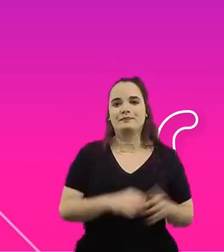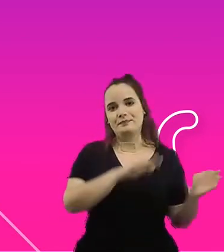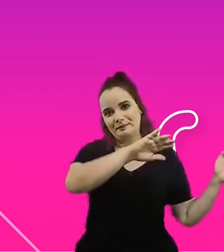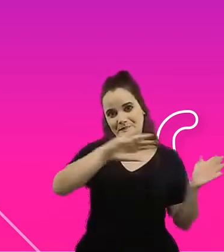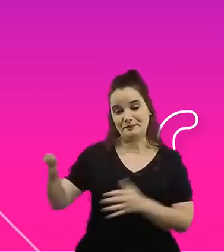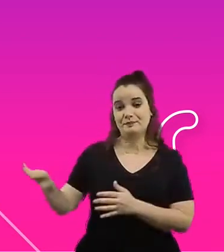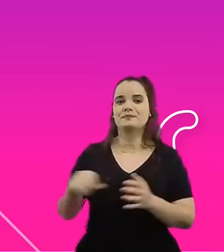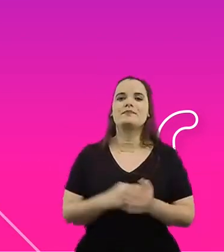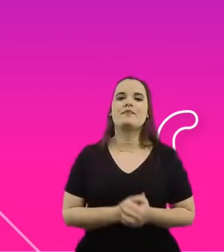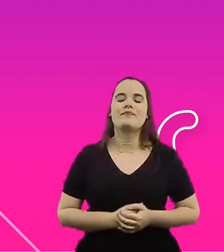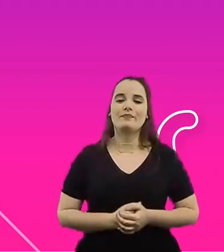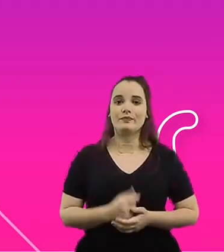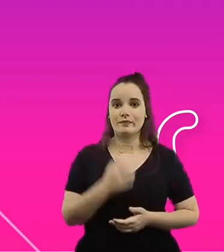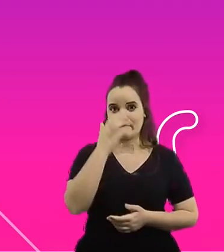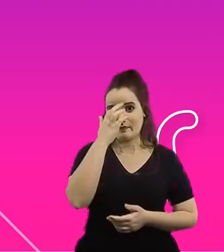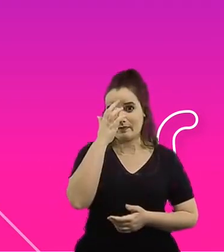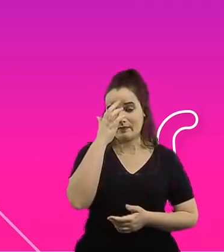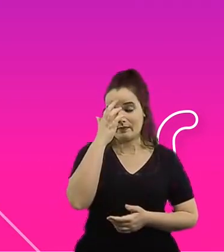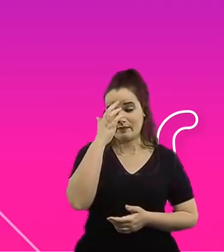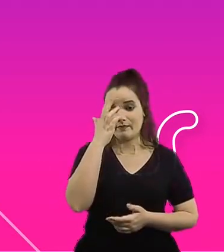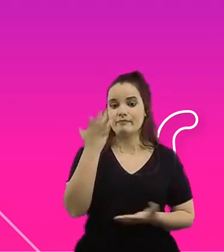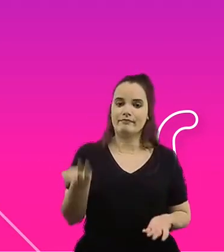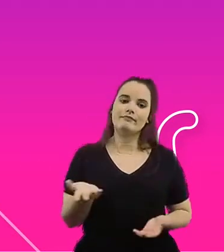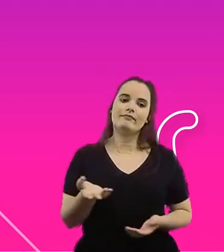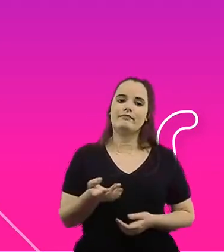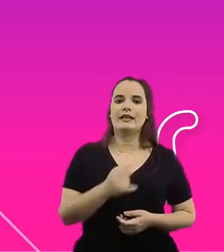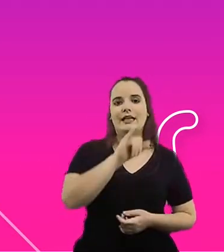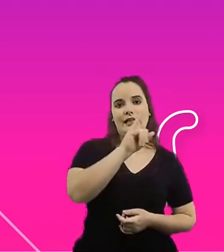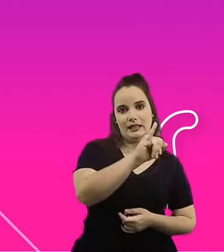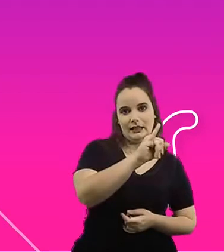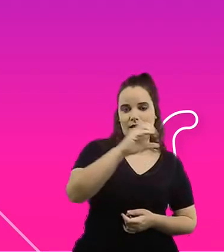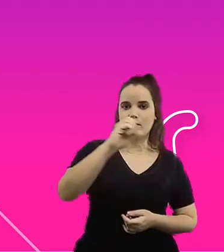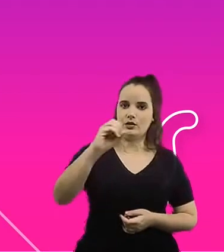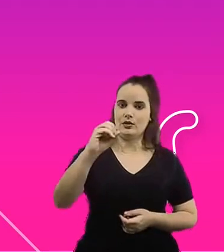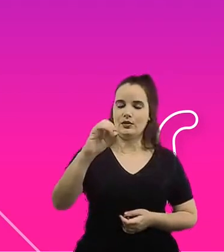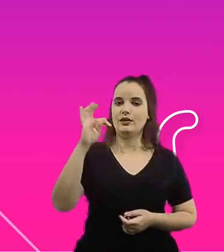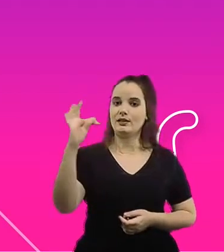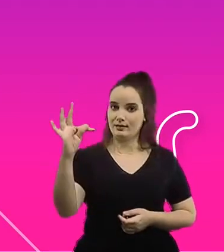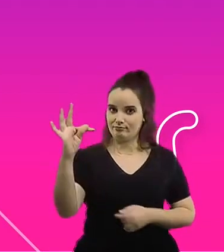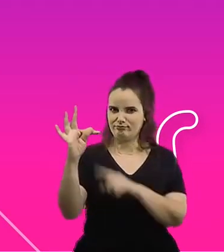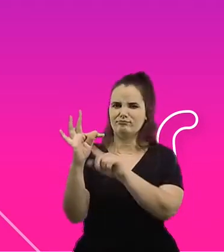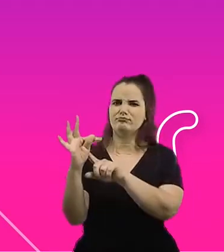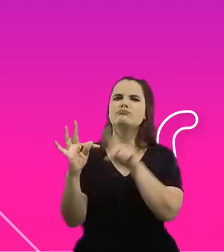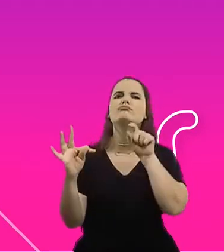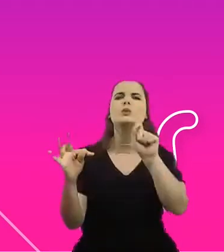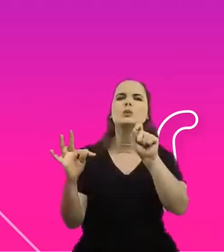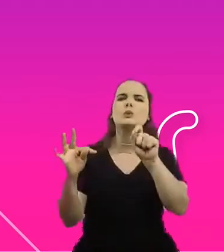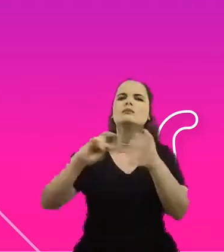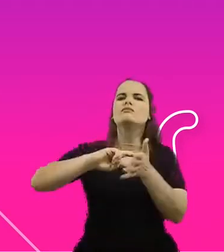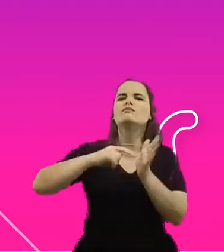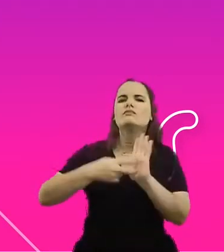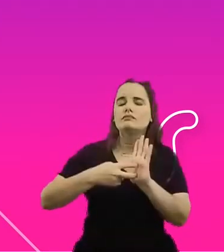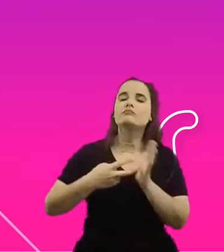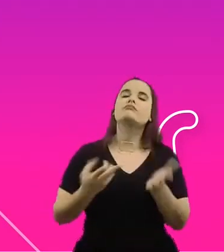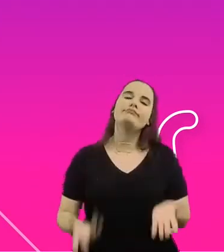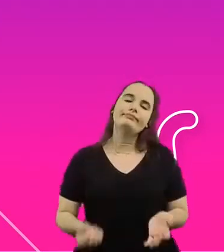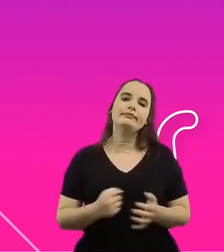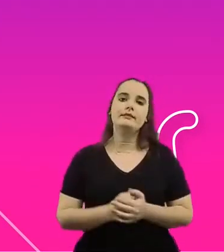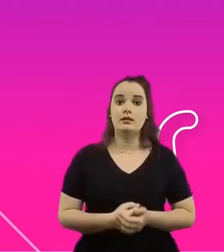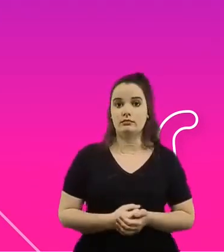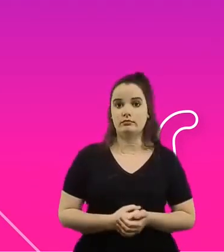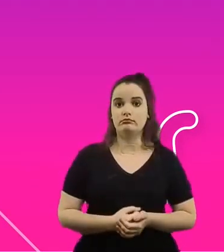que eu queria trazer aqui é a internet das coisas, tá? O que é que isso significa? Que os objetos ao nosso redor, eles